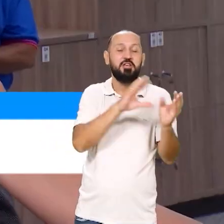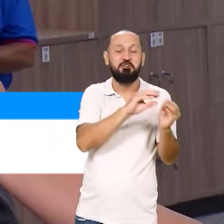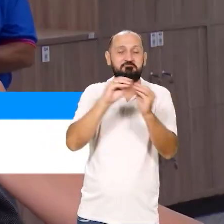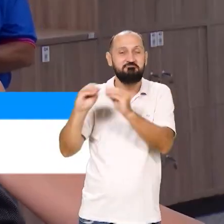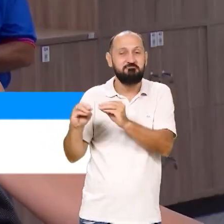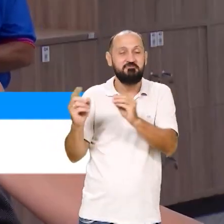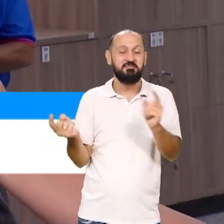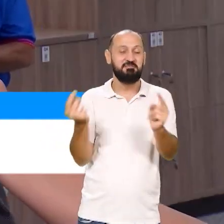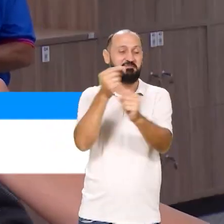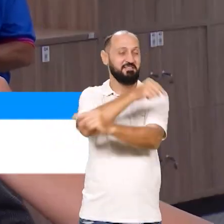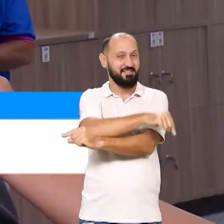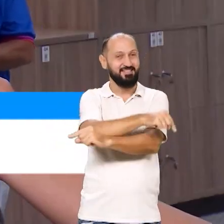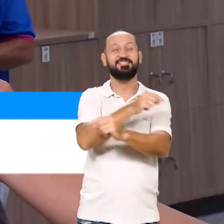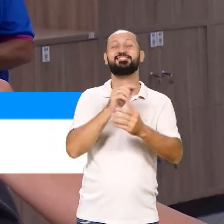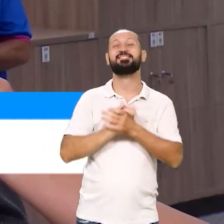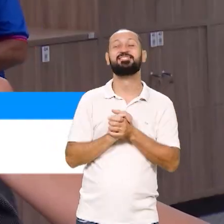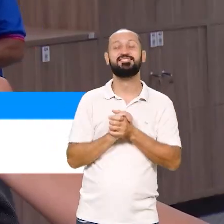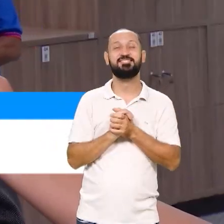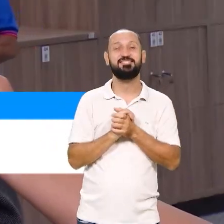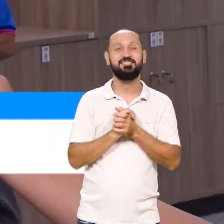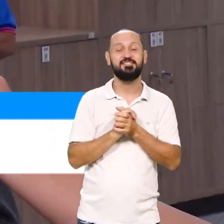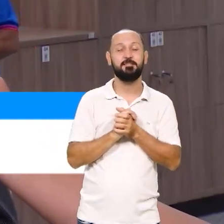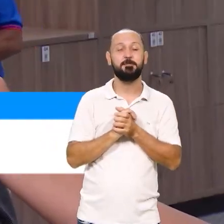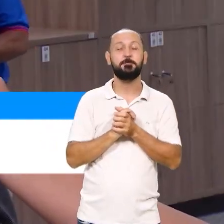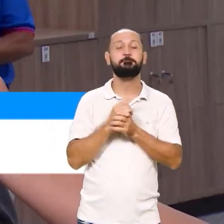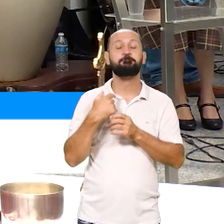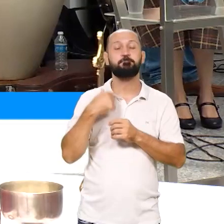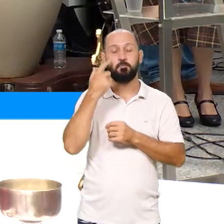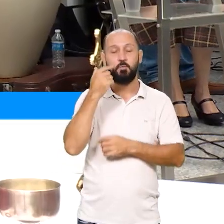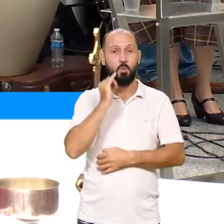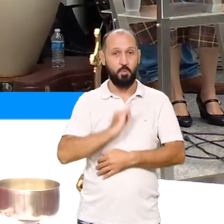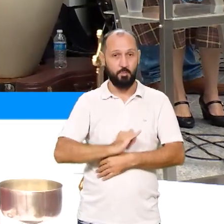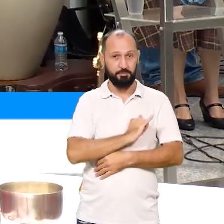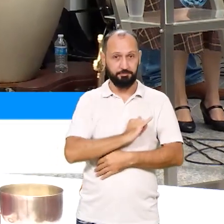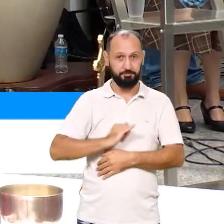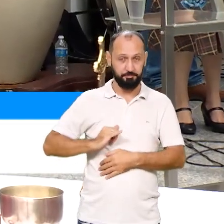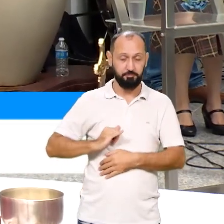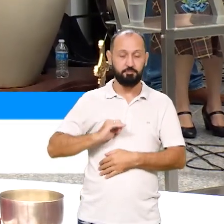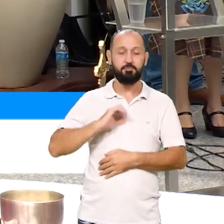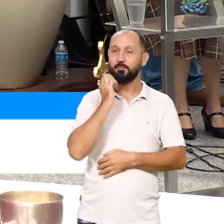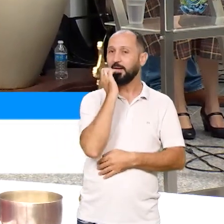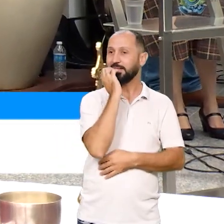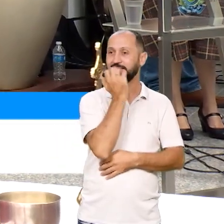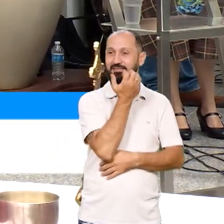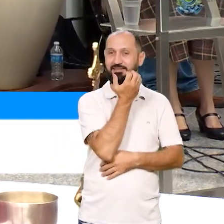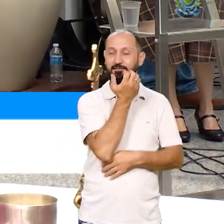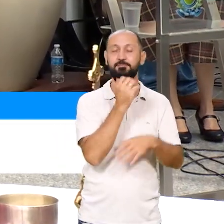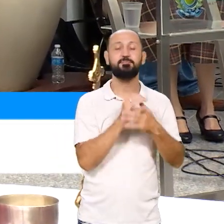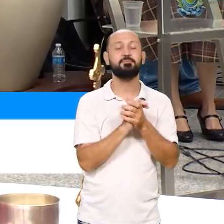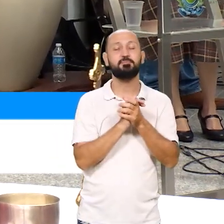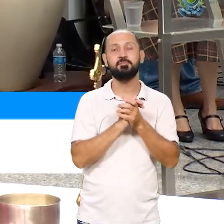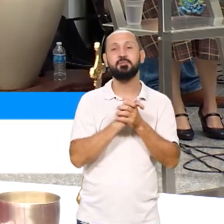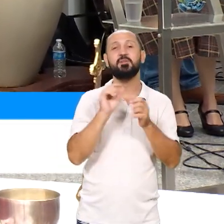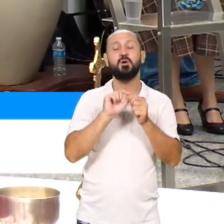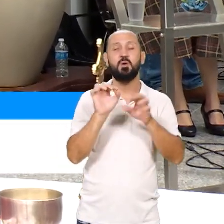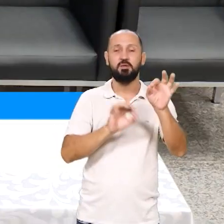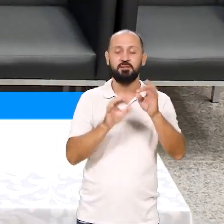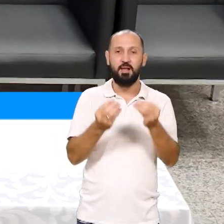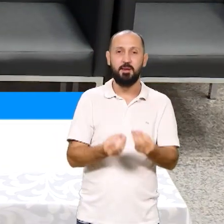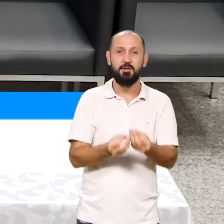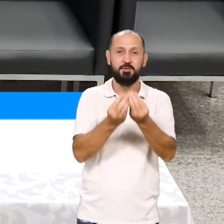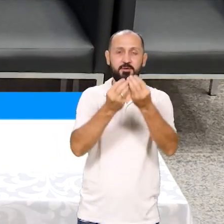os coxinenses campograndenses coxinenses. O arcebispo da Arquidiocese de Campo Grande, Dom